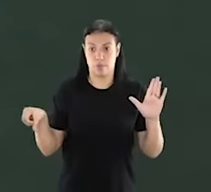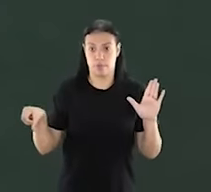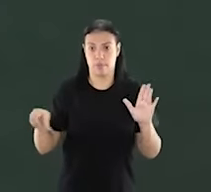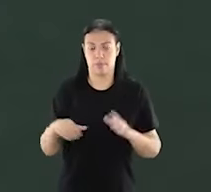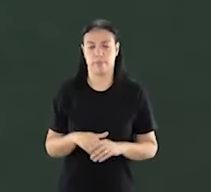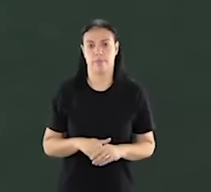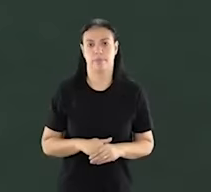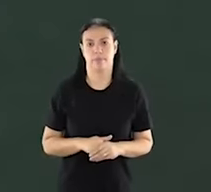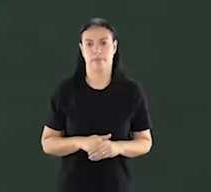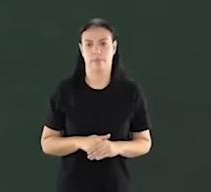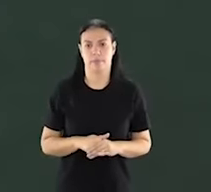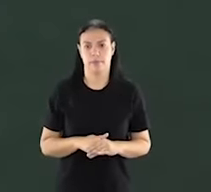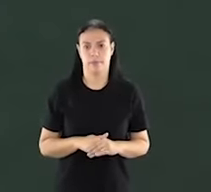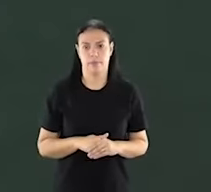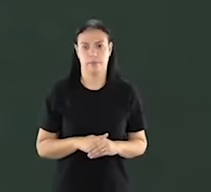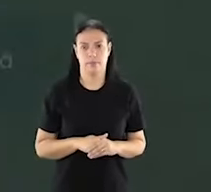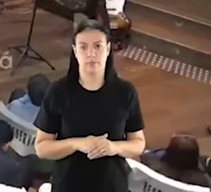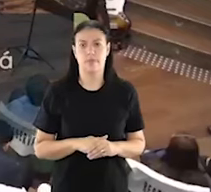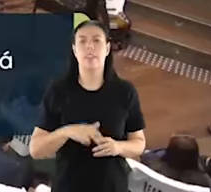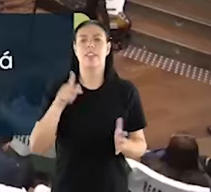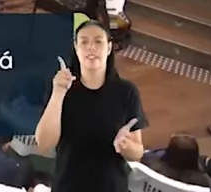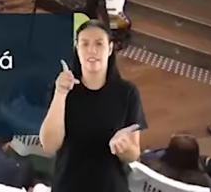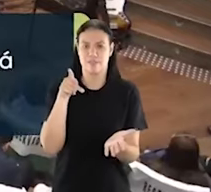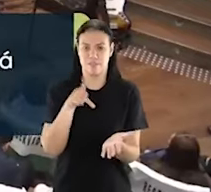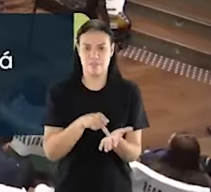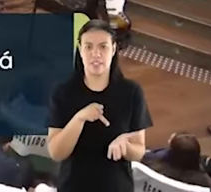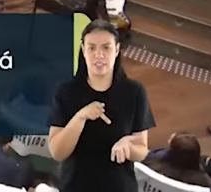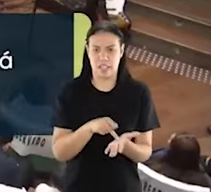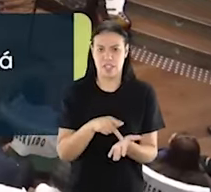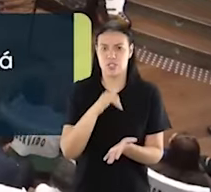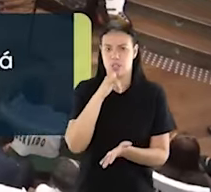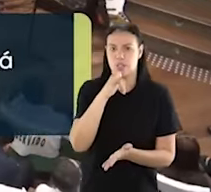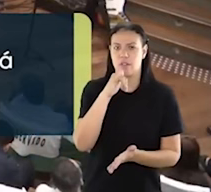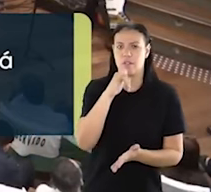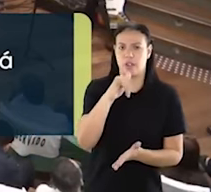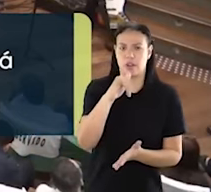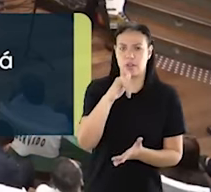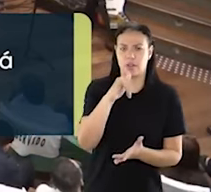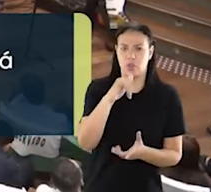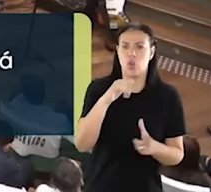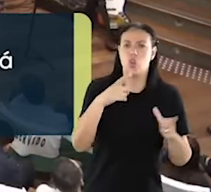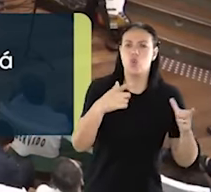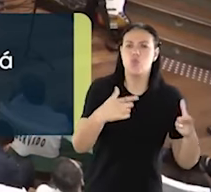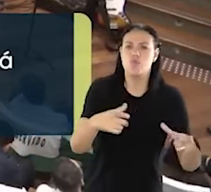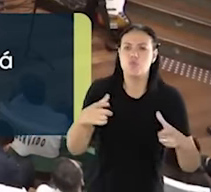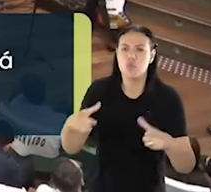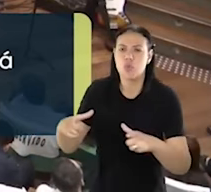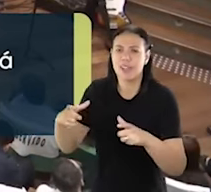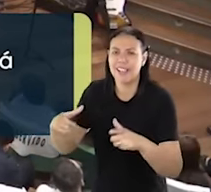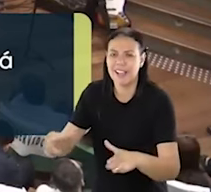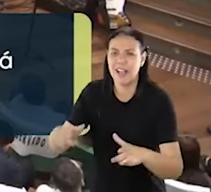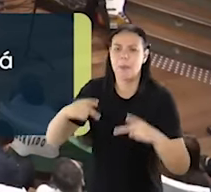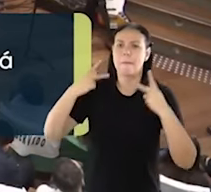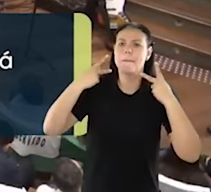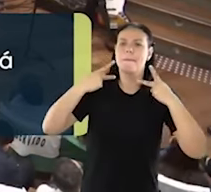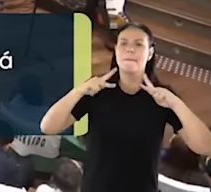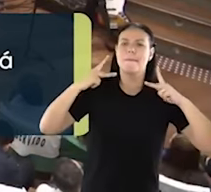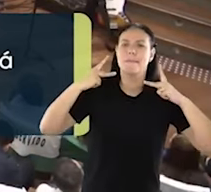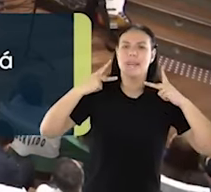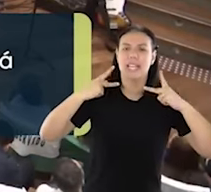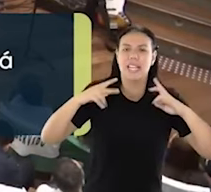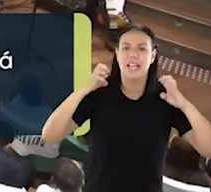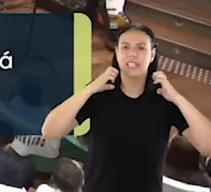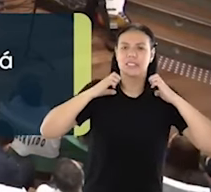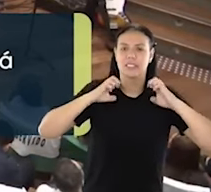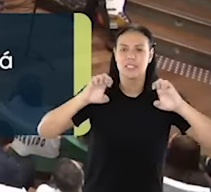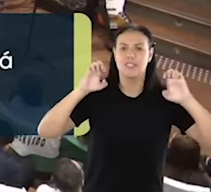9? Vamos juntos? Em verdade vos digo, onde for pregado em todo o mundo o evangelho,